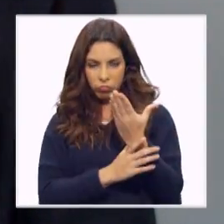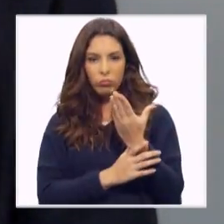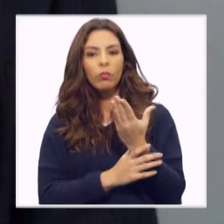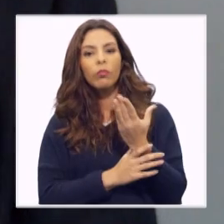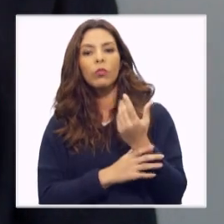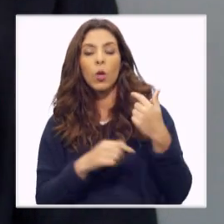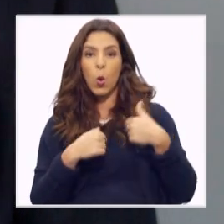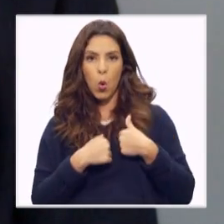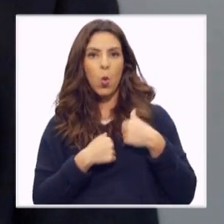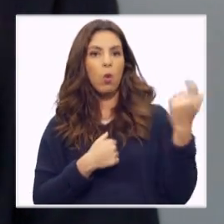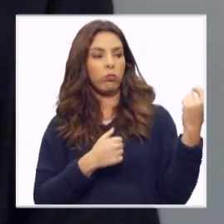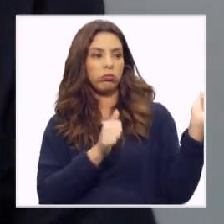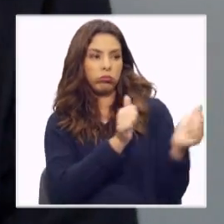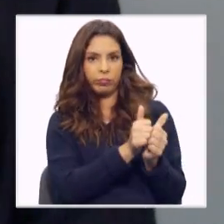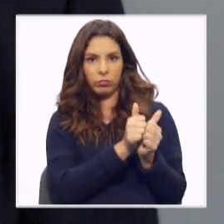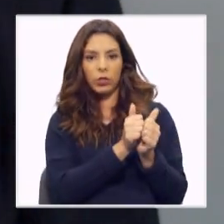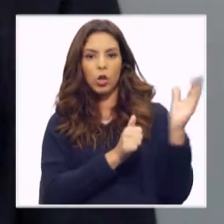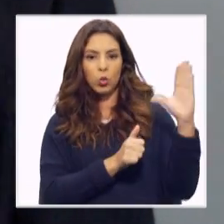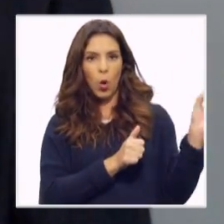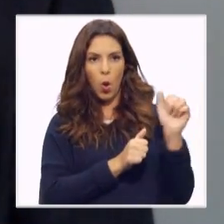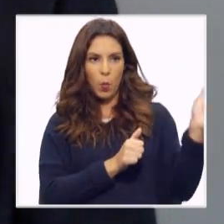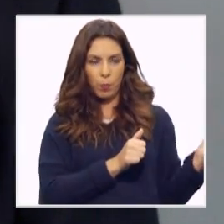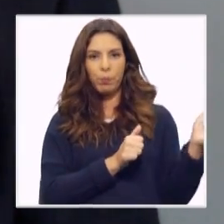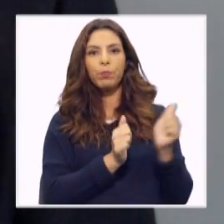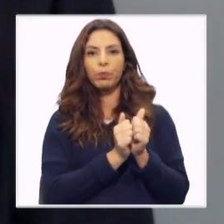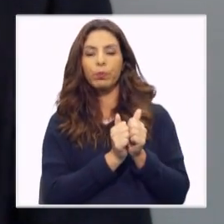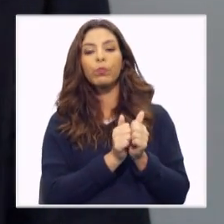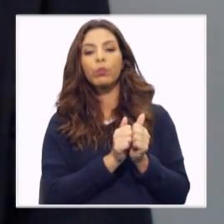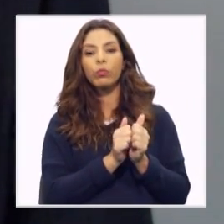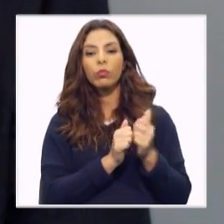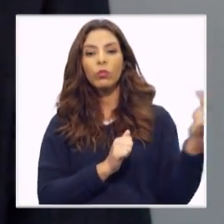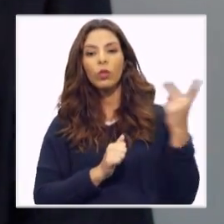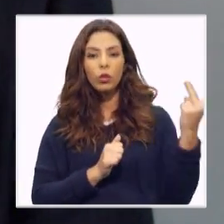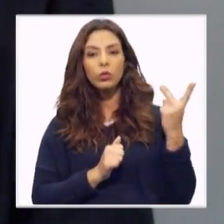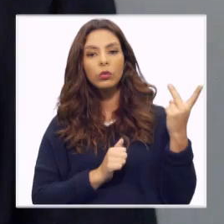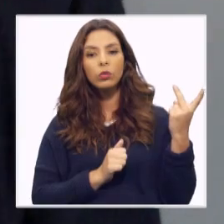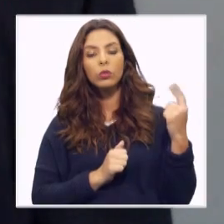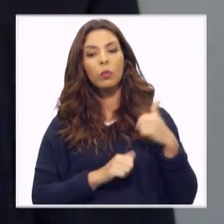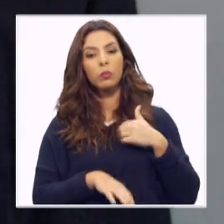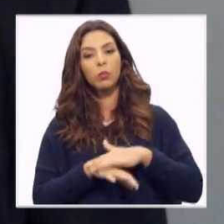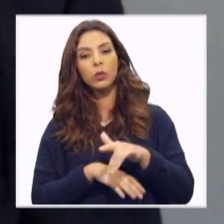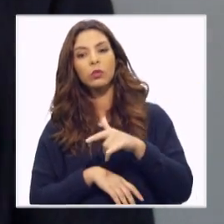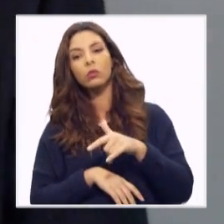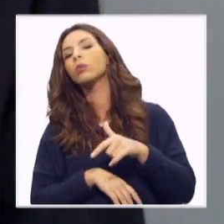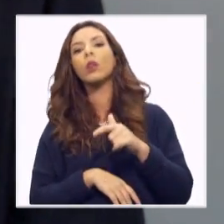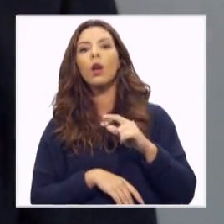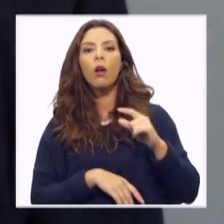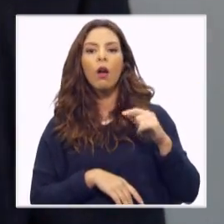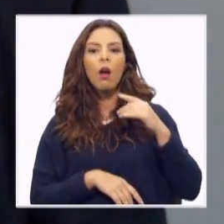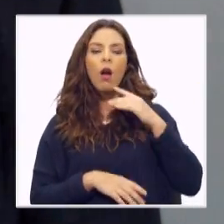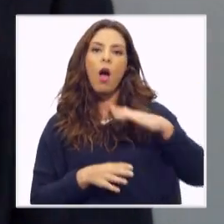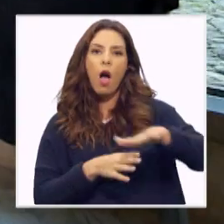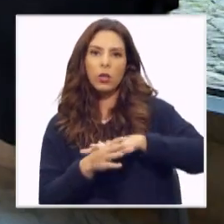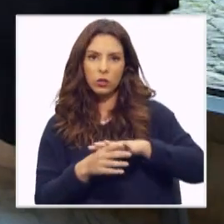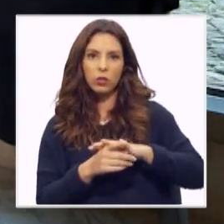e no fundo, tanto eu como um dos meus cofundadores, João, que é o CTO, temos doutoramentos em processamento de linguagem natural. Eu em